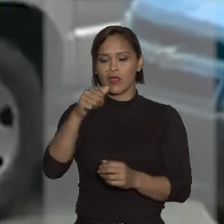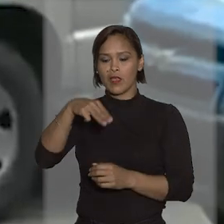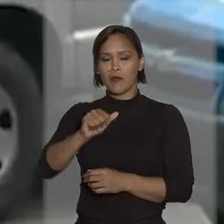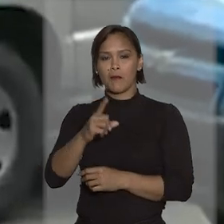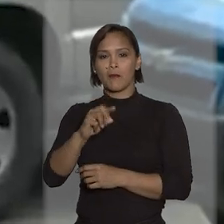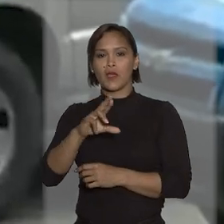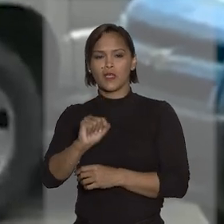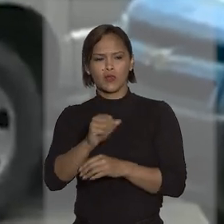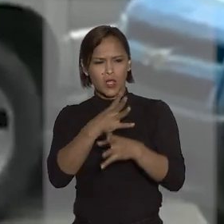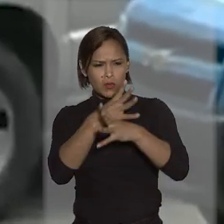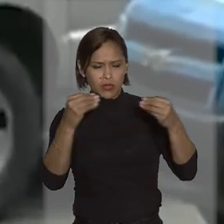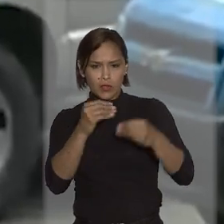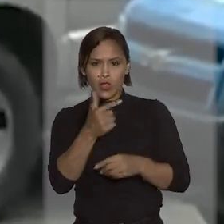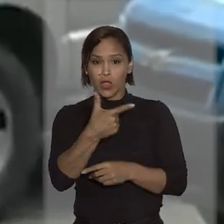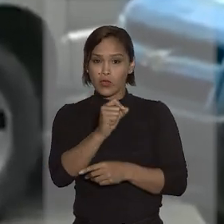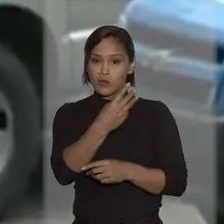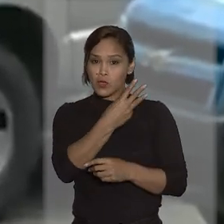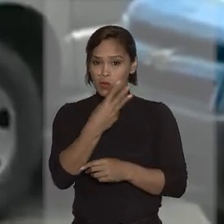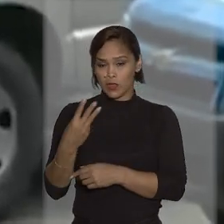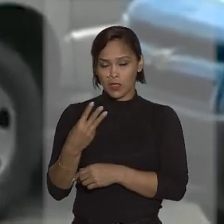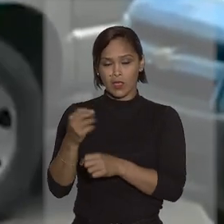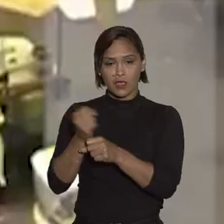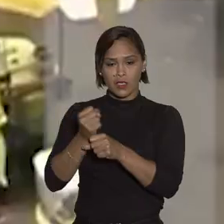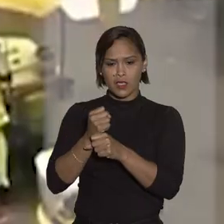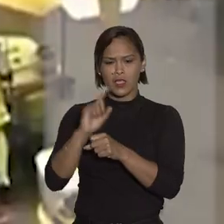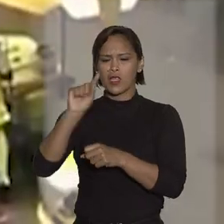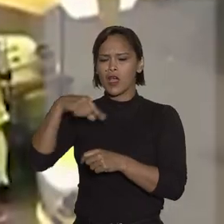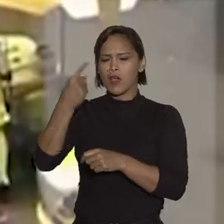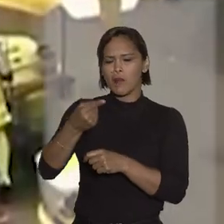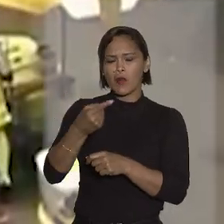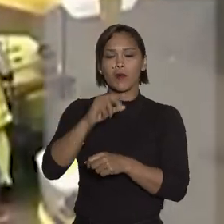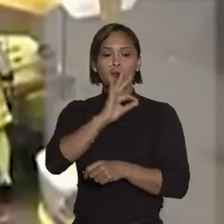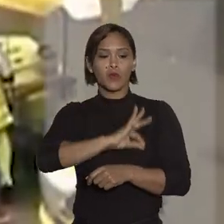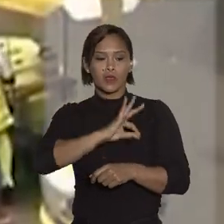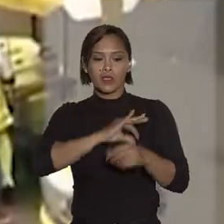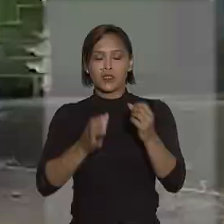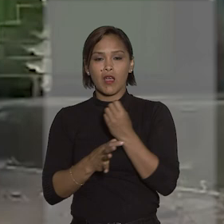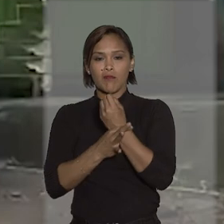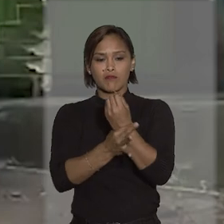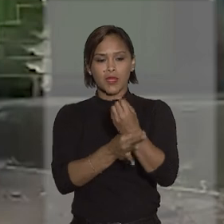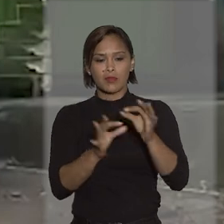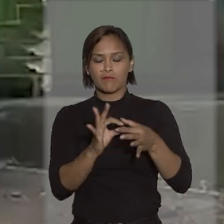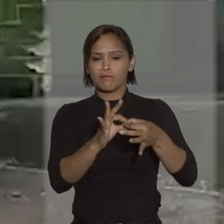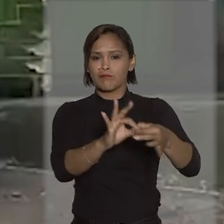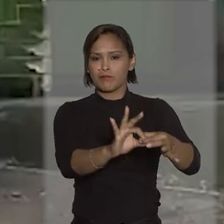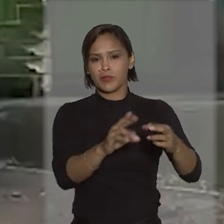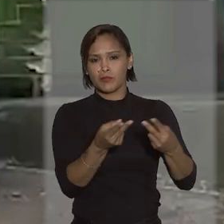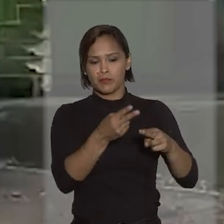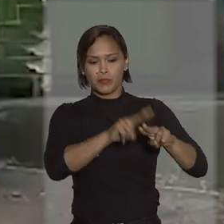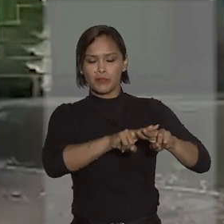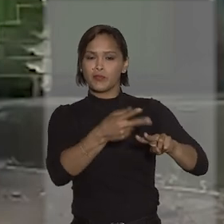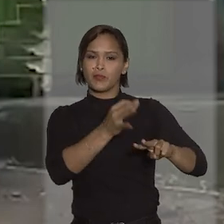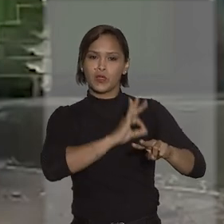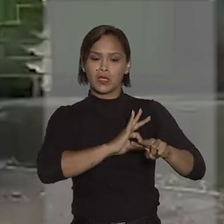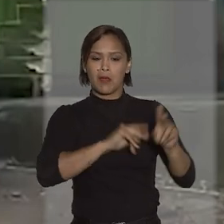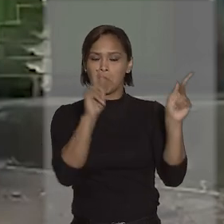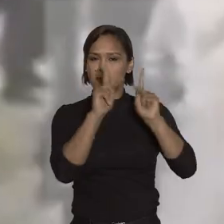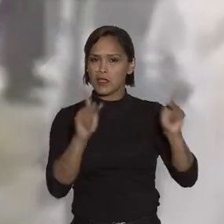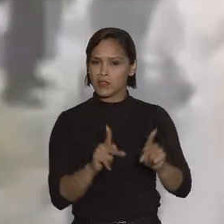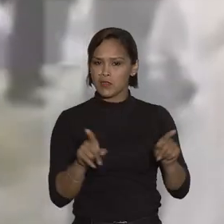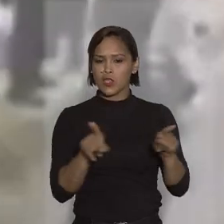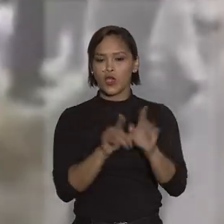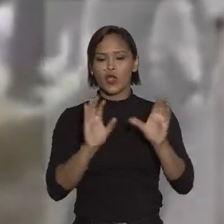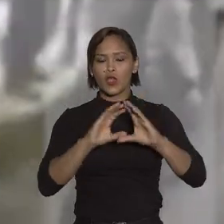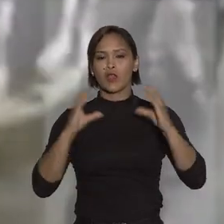Ele desapareceu em 2013, após ser levado por policiais militares para a unidade de polícia pacificadora